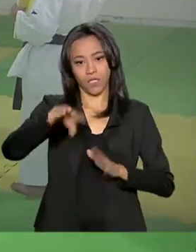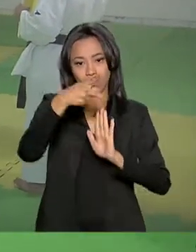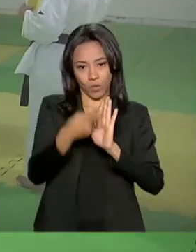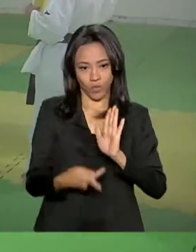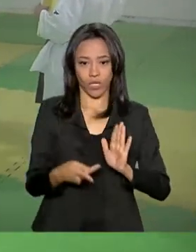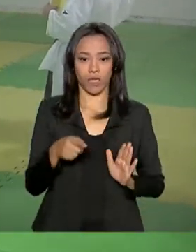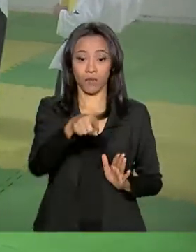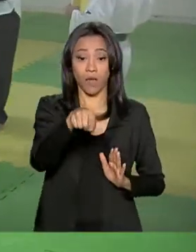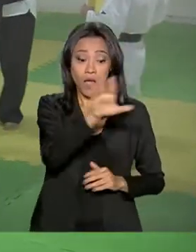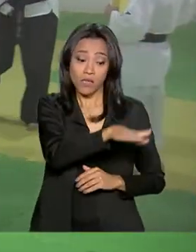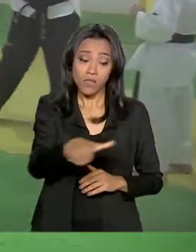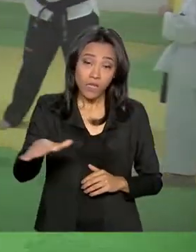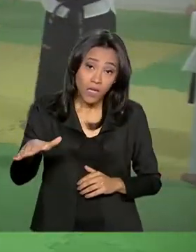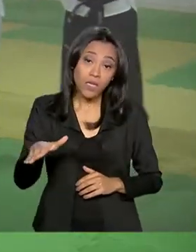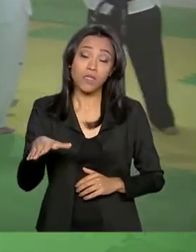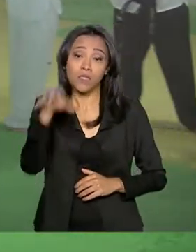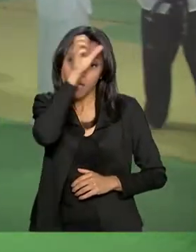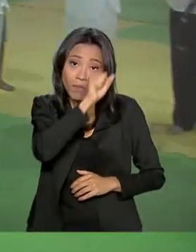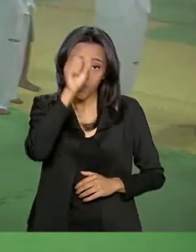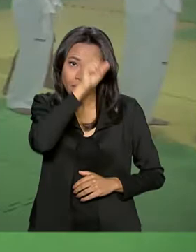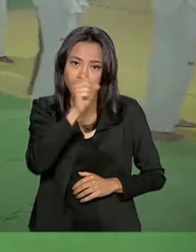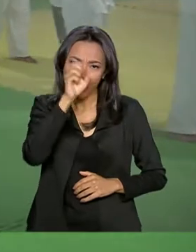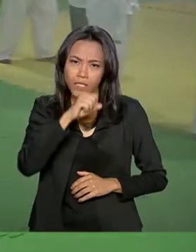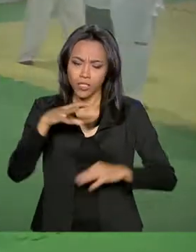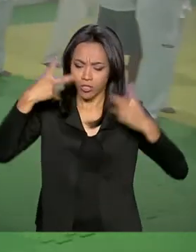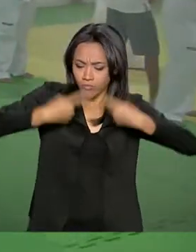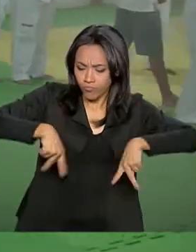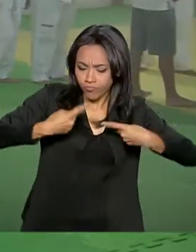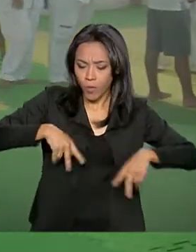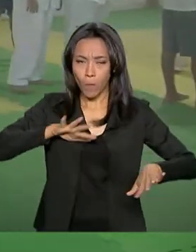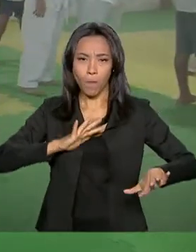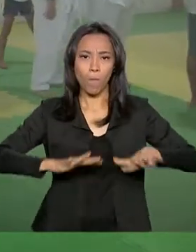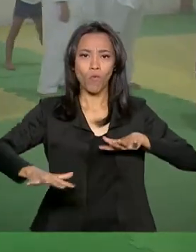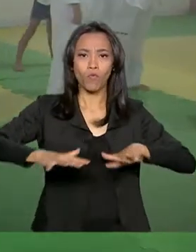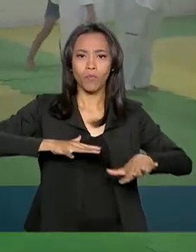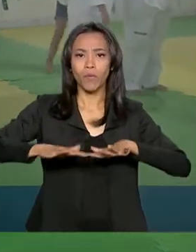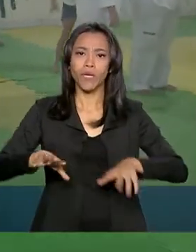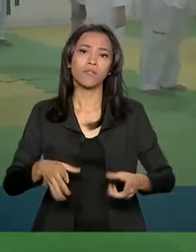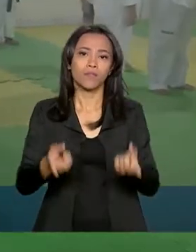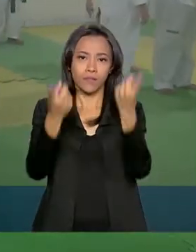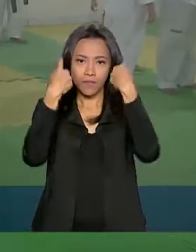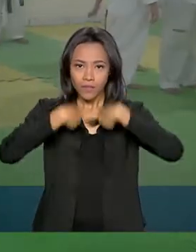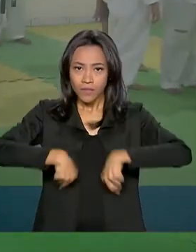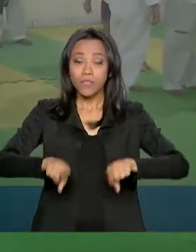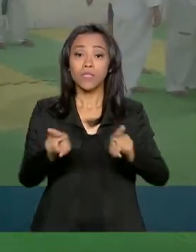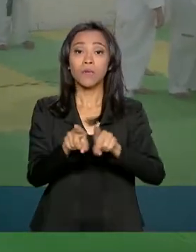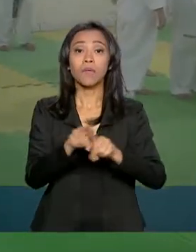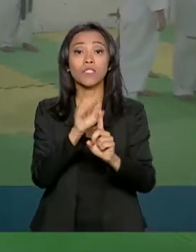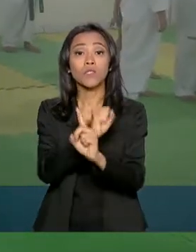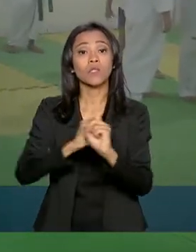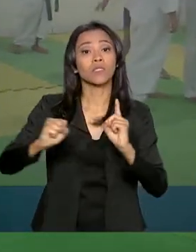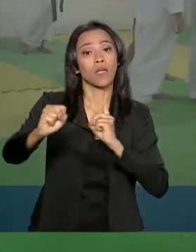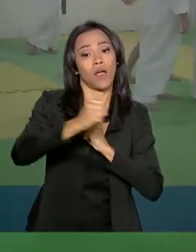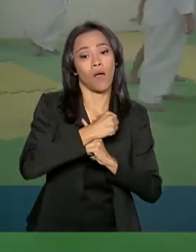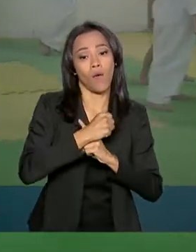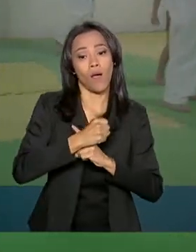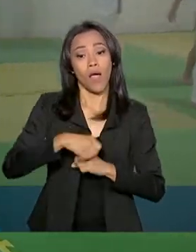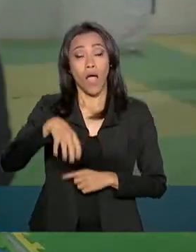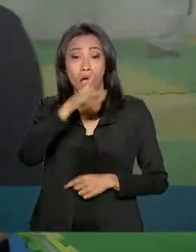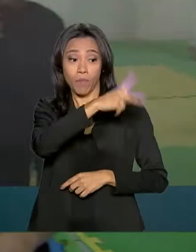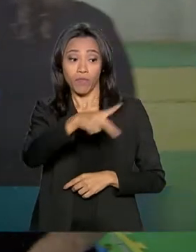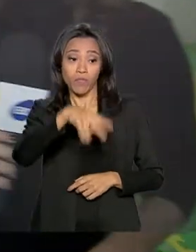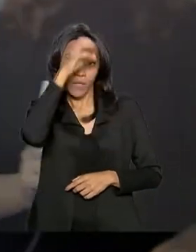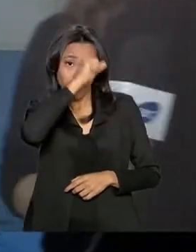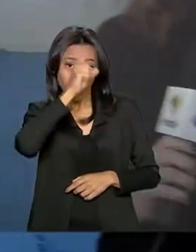Aqui, as crianças desenvolvem as habilidades motoras e sociais. A professora aprende com as necessidades